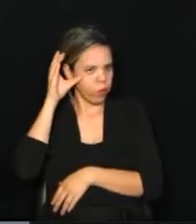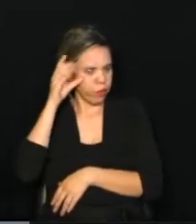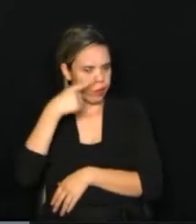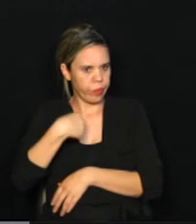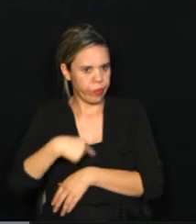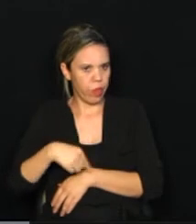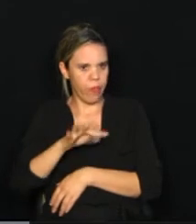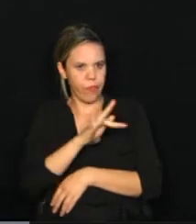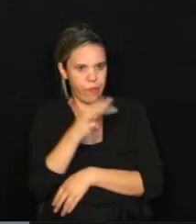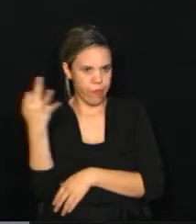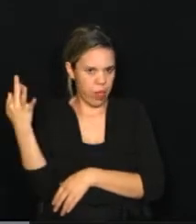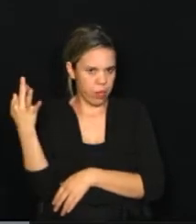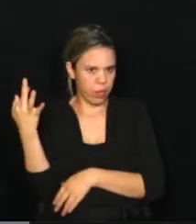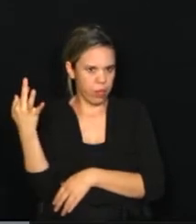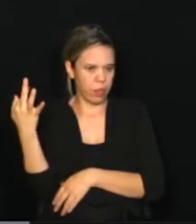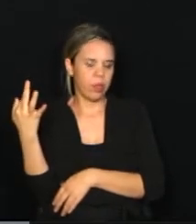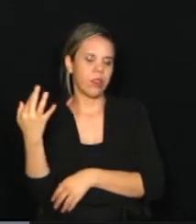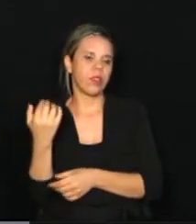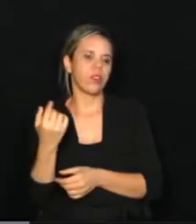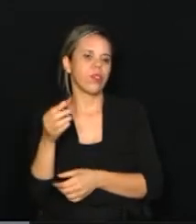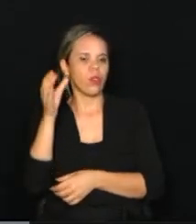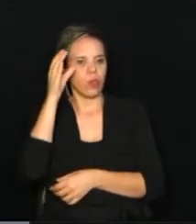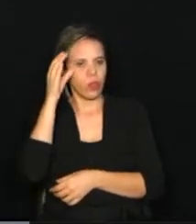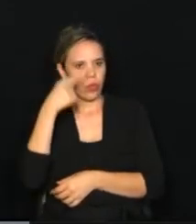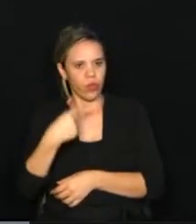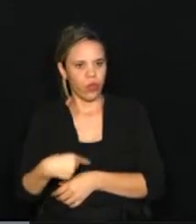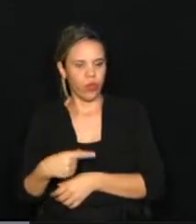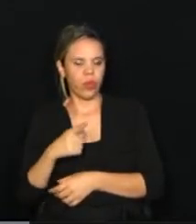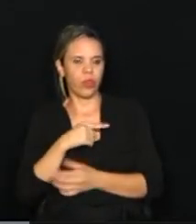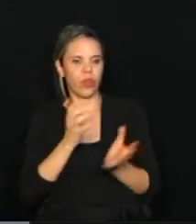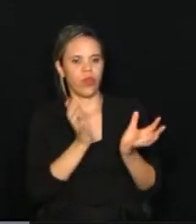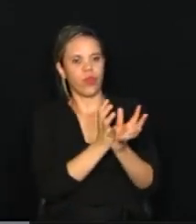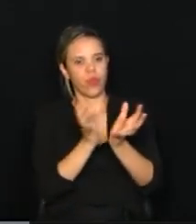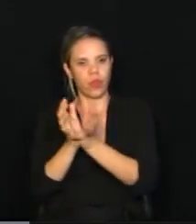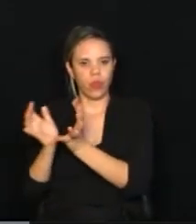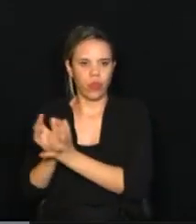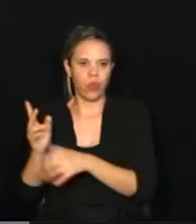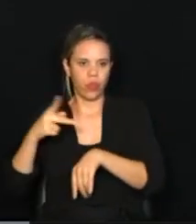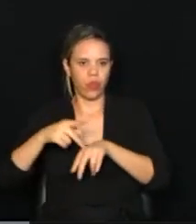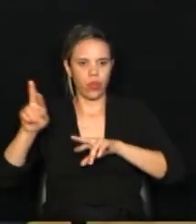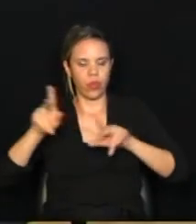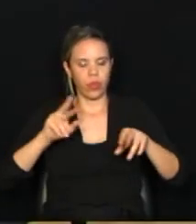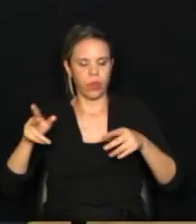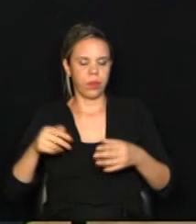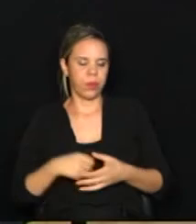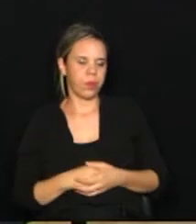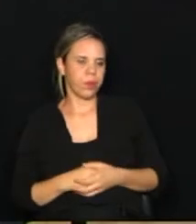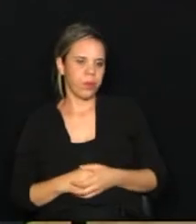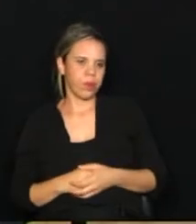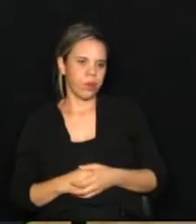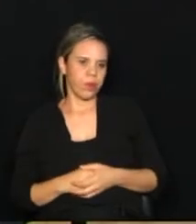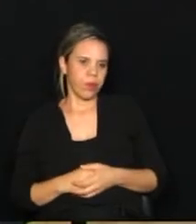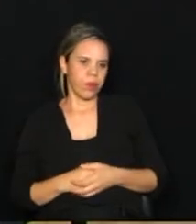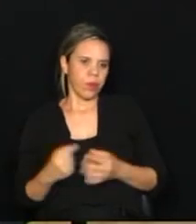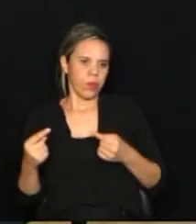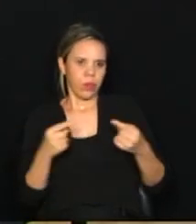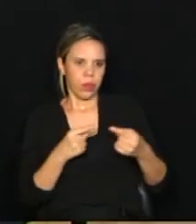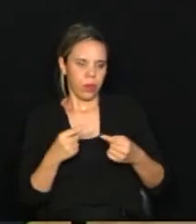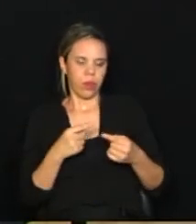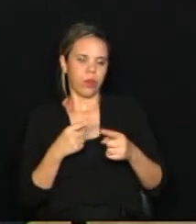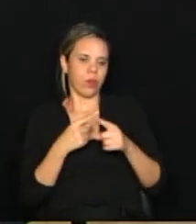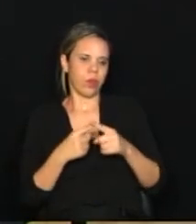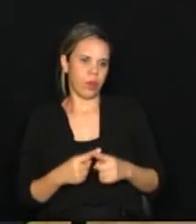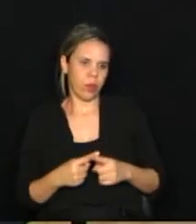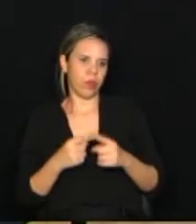França. Algumas, igual a China, tem muita mina que é da seleção da China. Tá. Então, da seleção